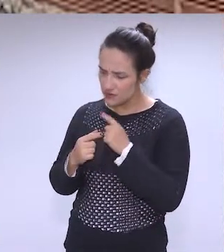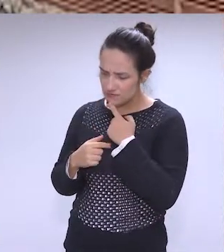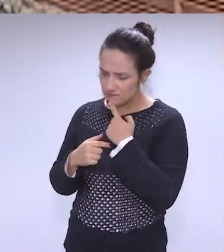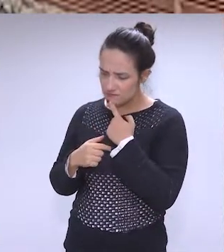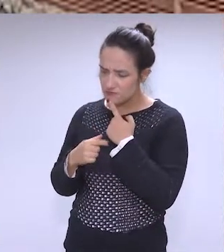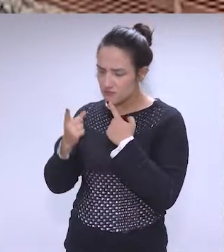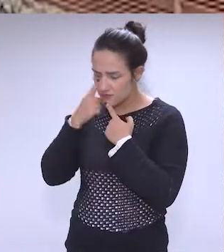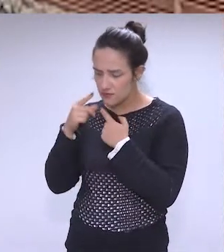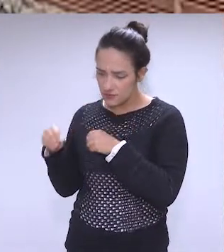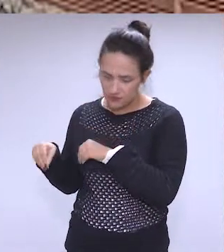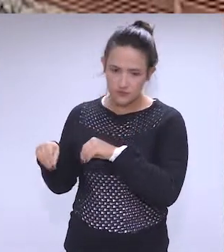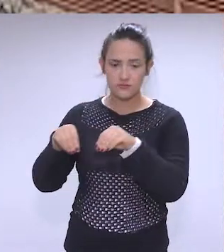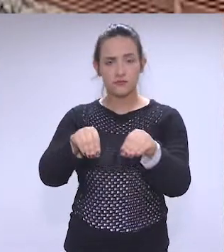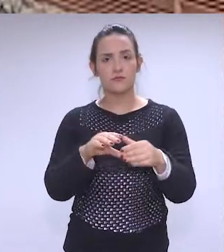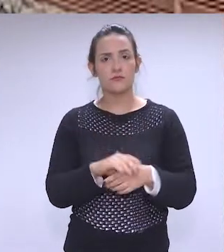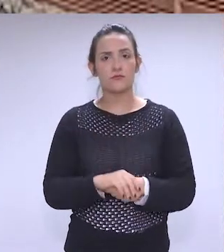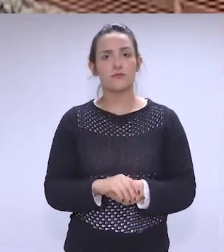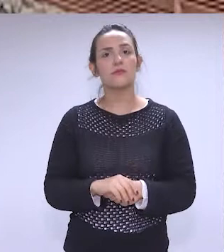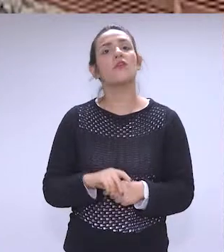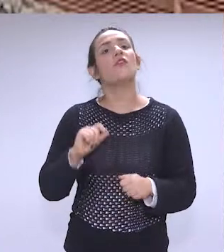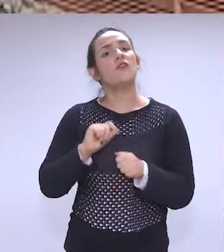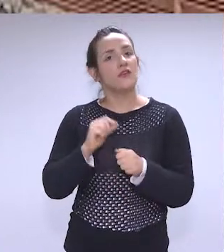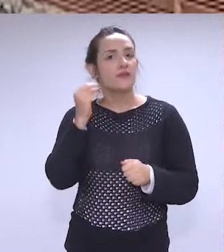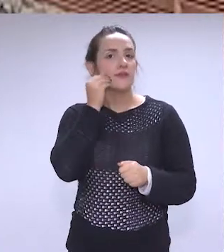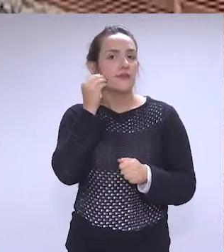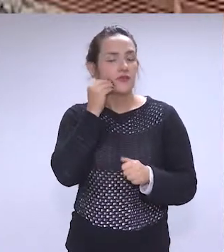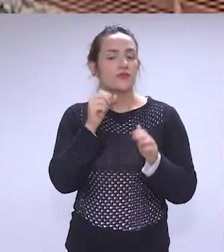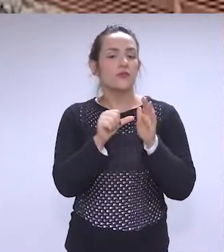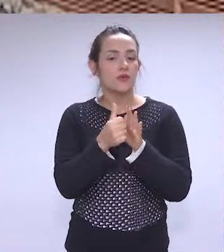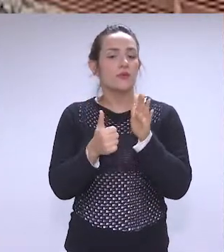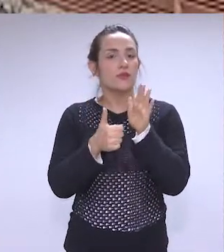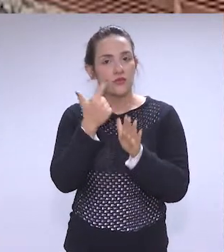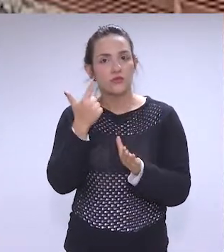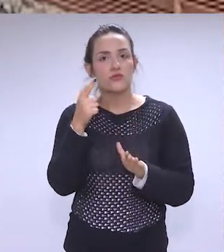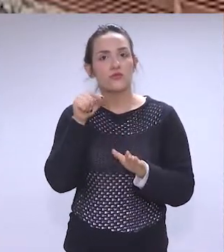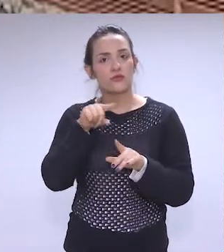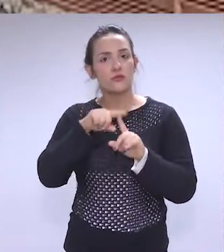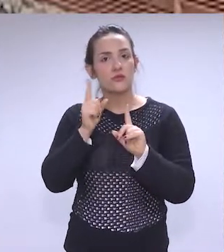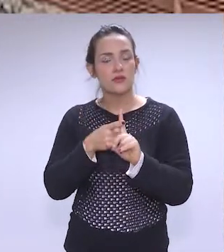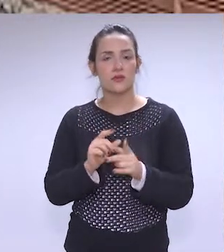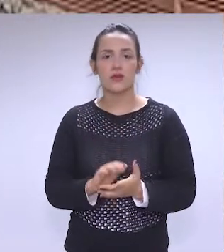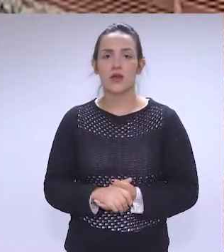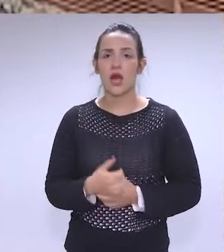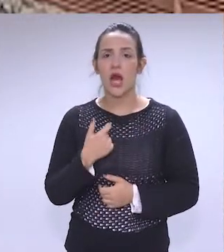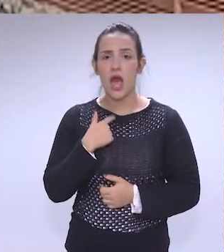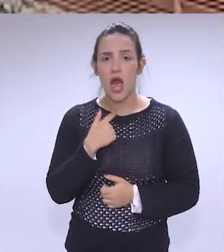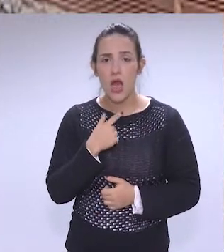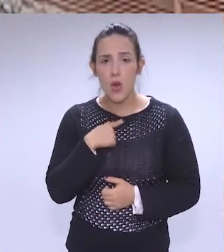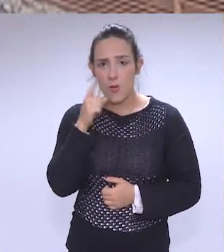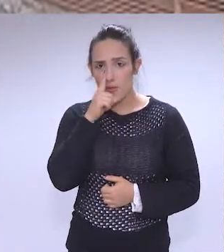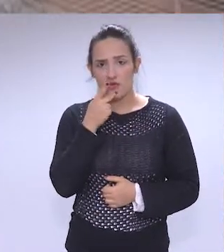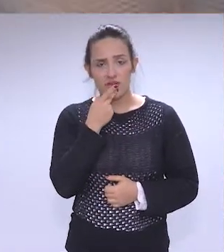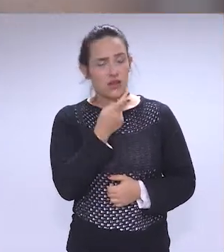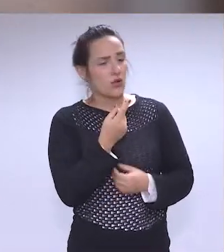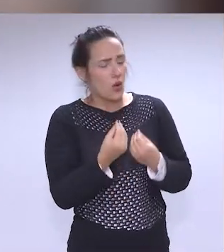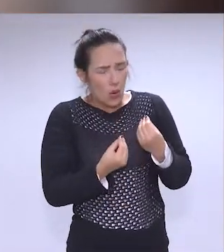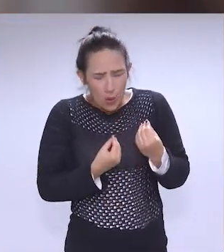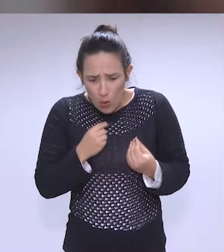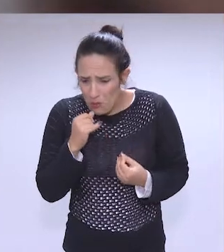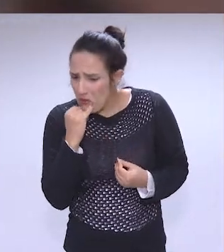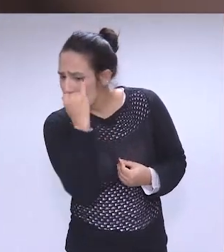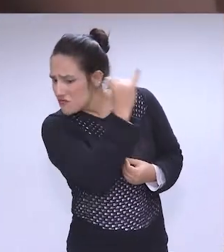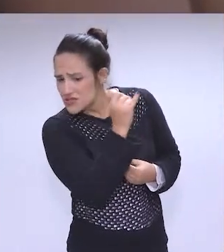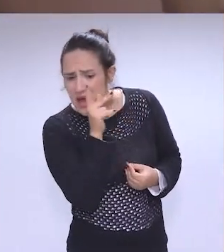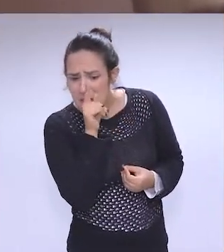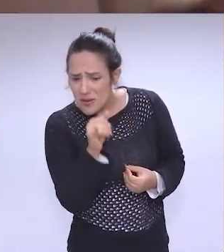fazer outro, tá errado. Aí no segundo deu positivo. Aí minha mãe falou, como é que eu vou falar pro teu pai? Nós